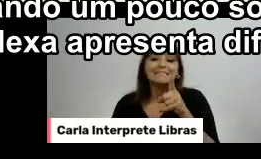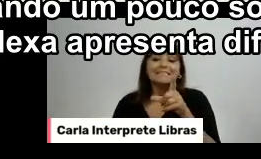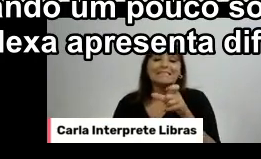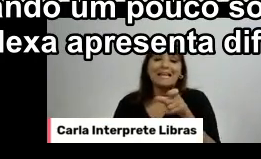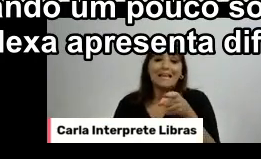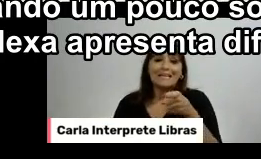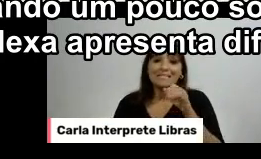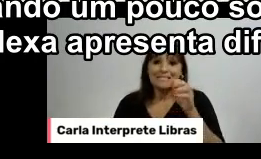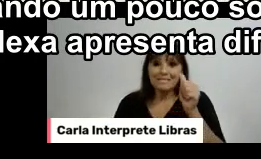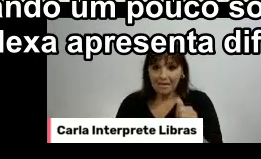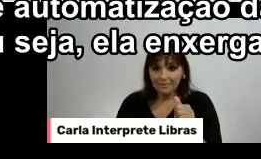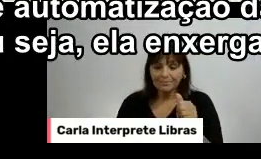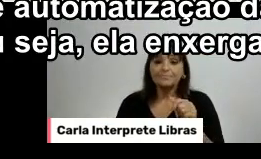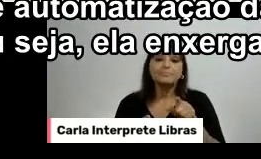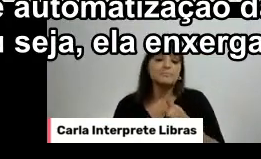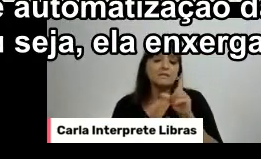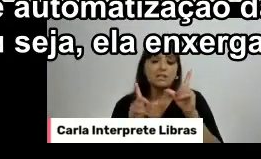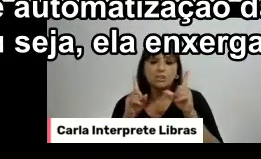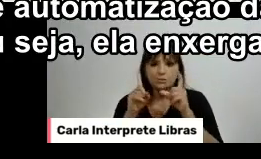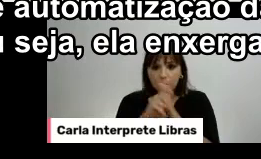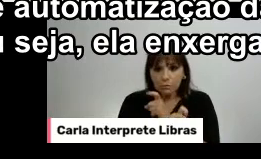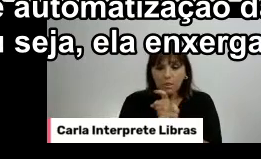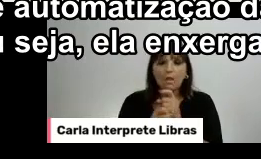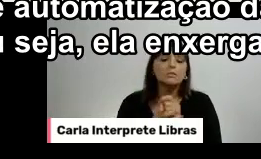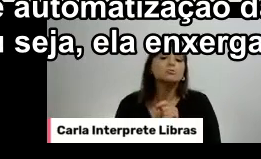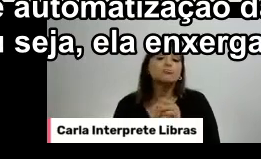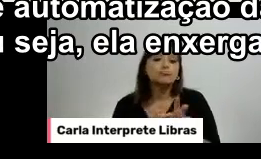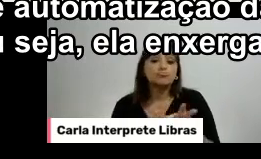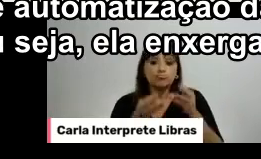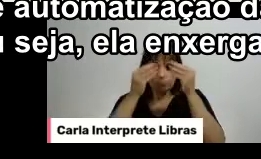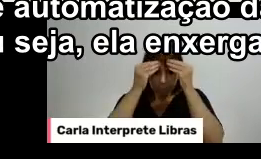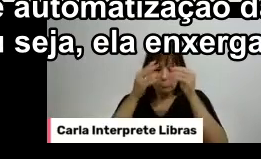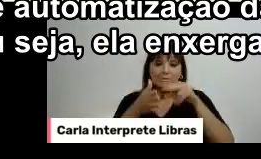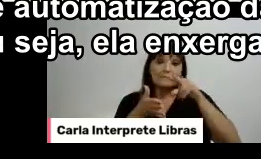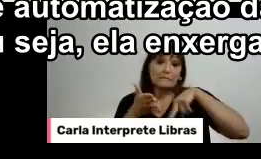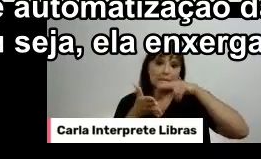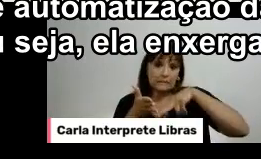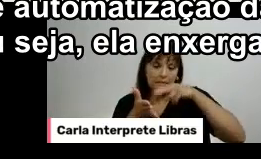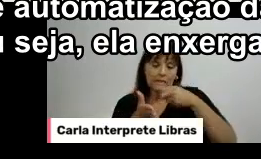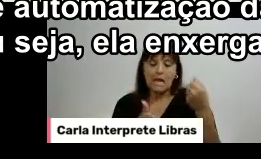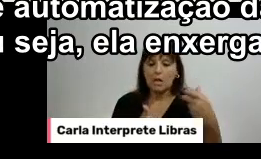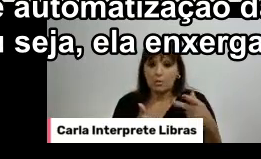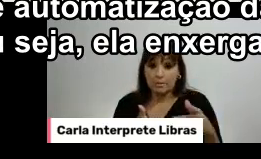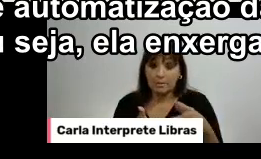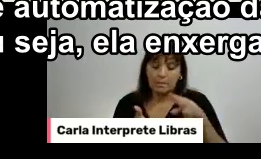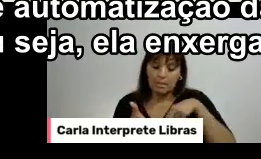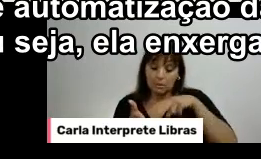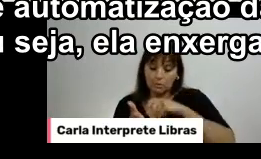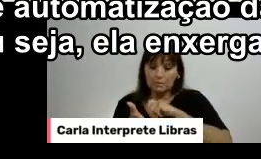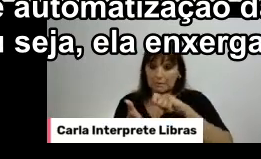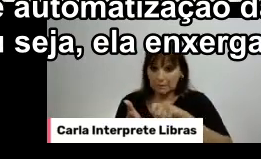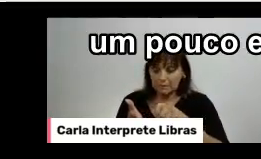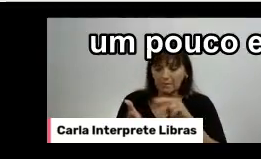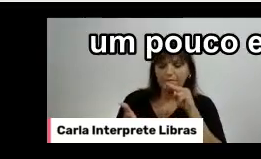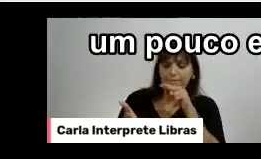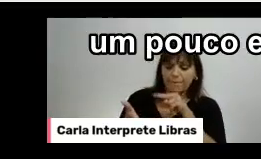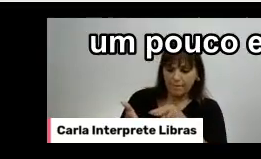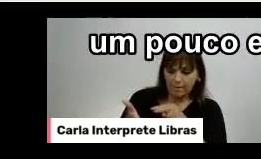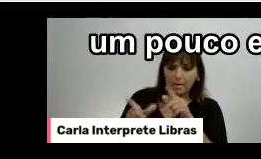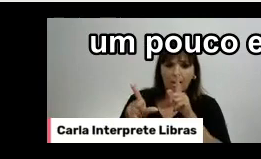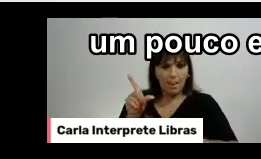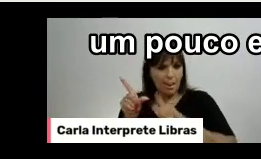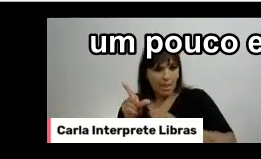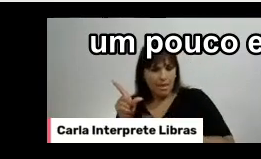apresenta dificuldades na aquisição e automatização da leitura e da escrita, ou seja, ela enxerga as letras, as palavras um